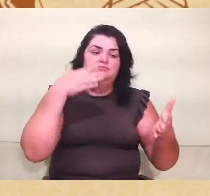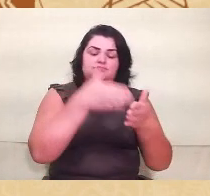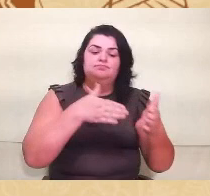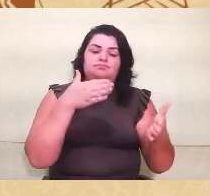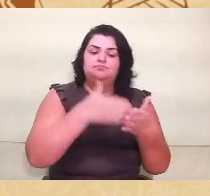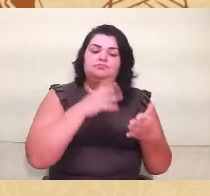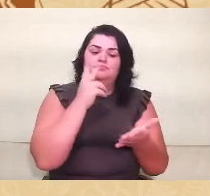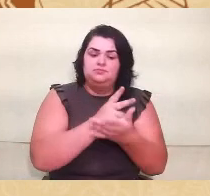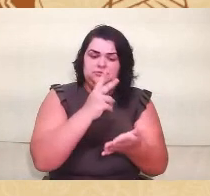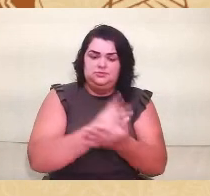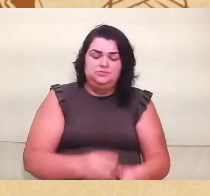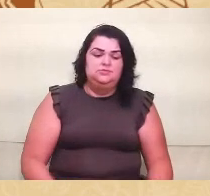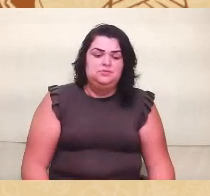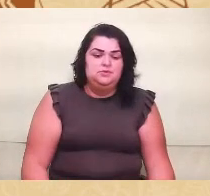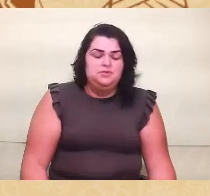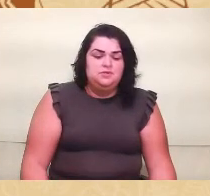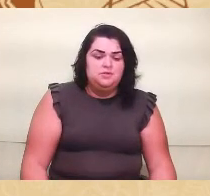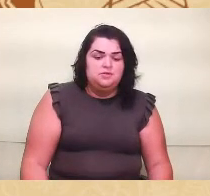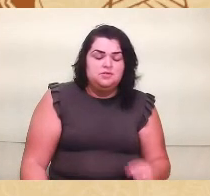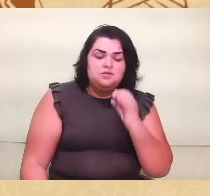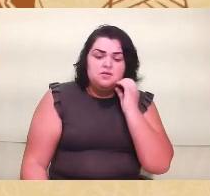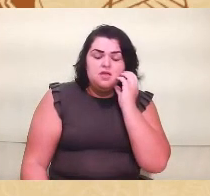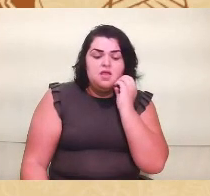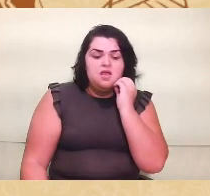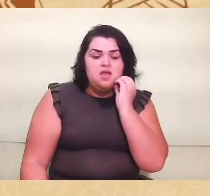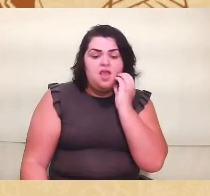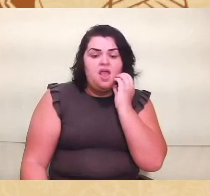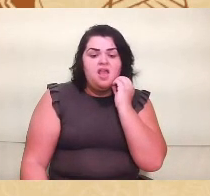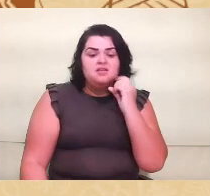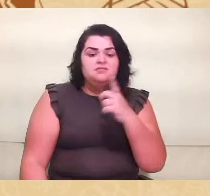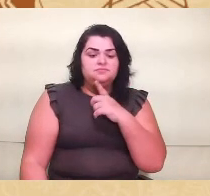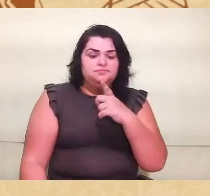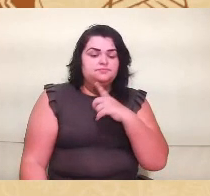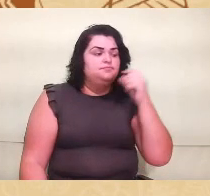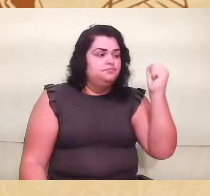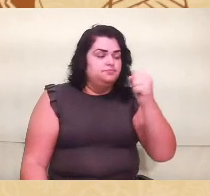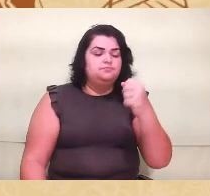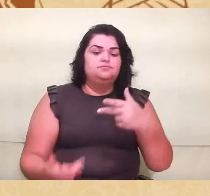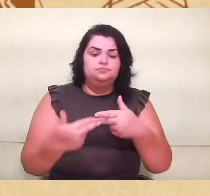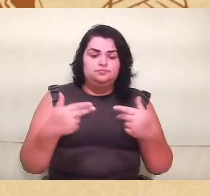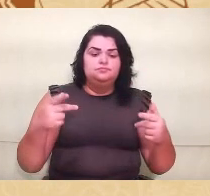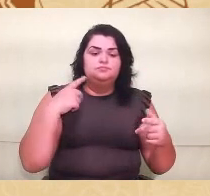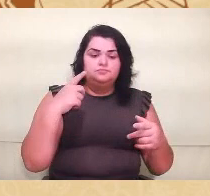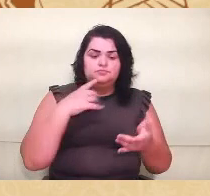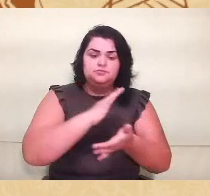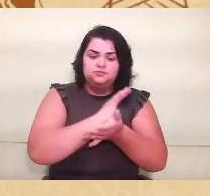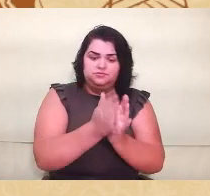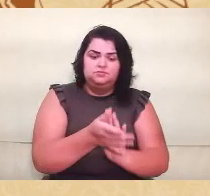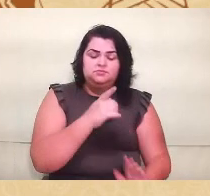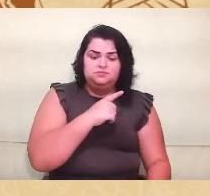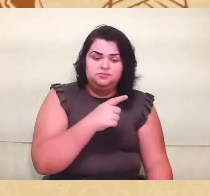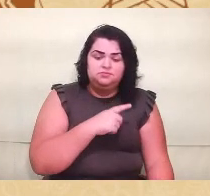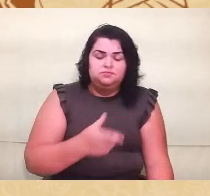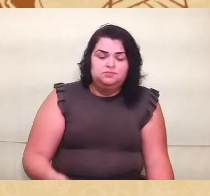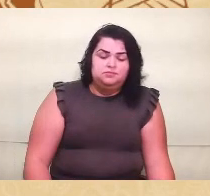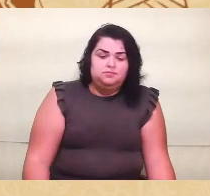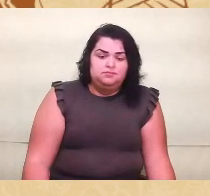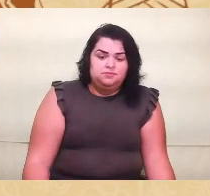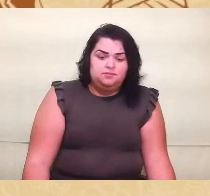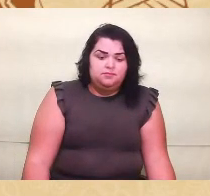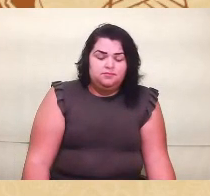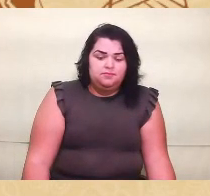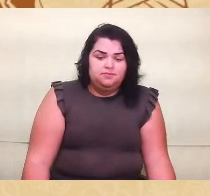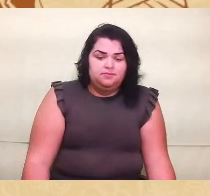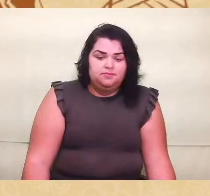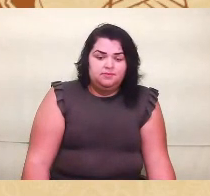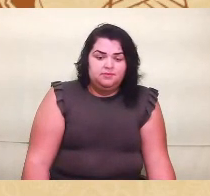não bate. Aí, é claro, você vai ter que lançar as peças do racismo, né? Que o índio